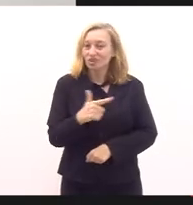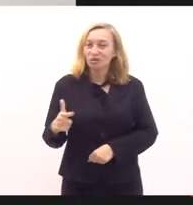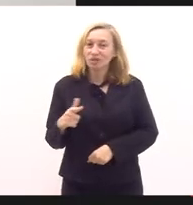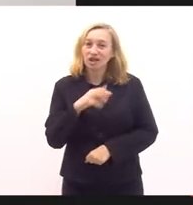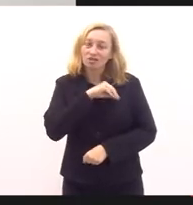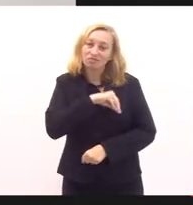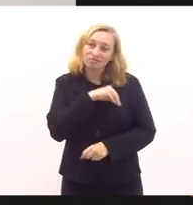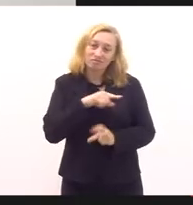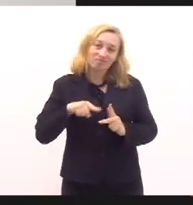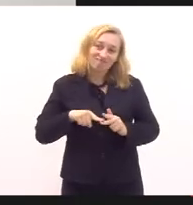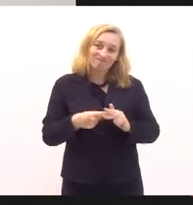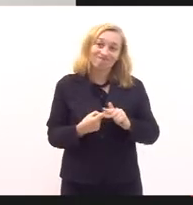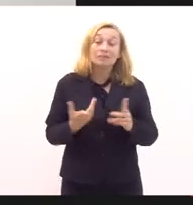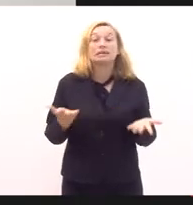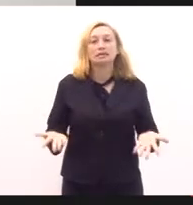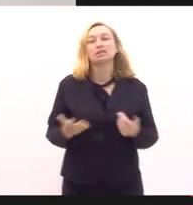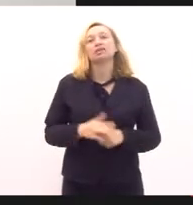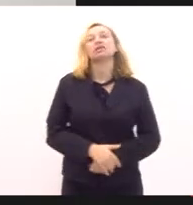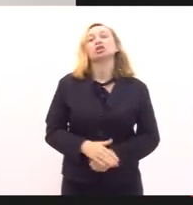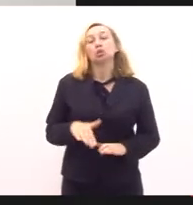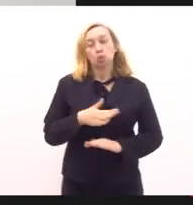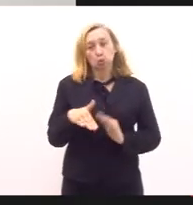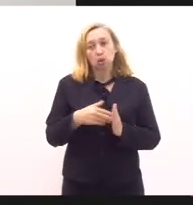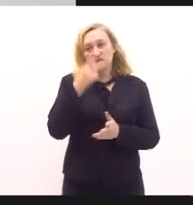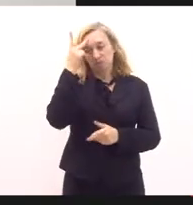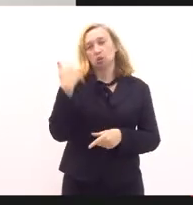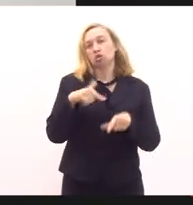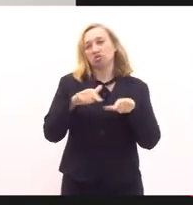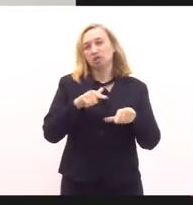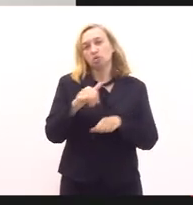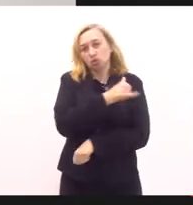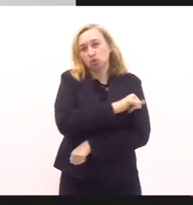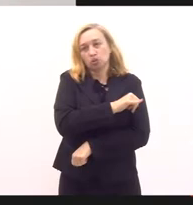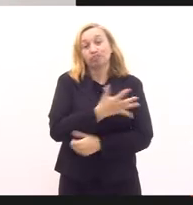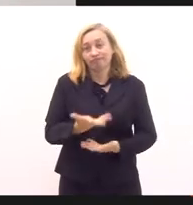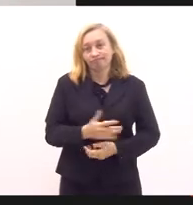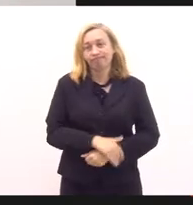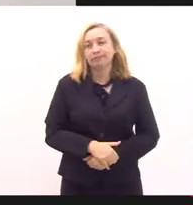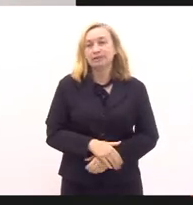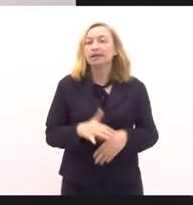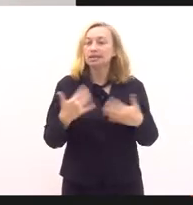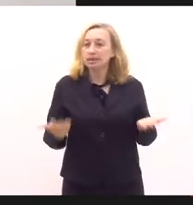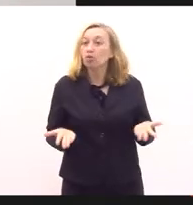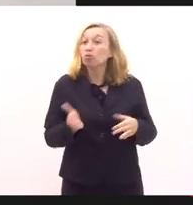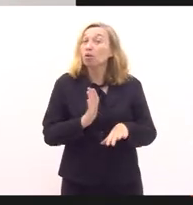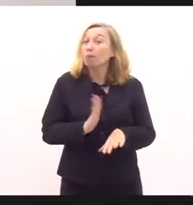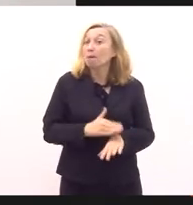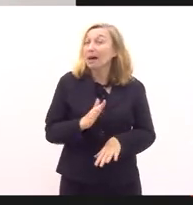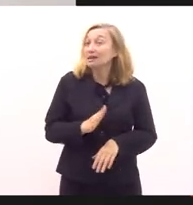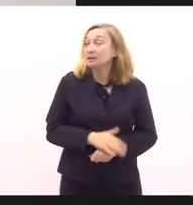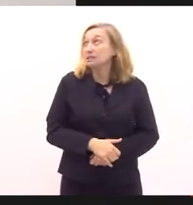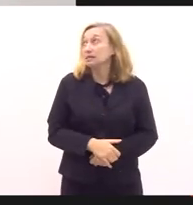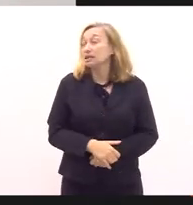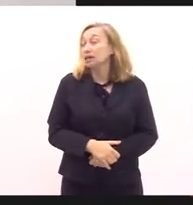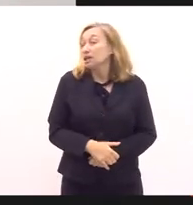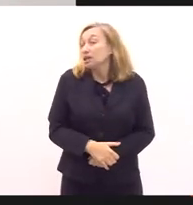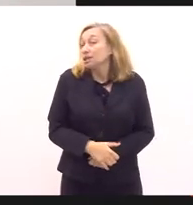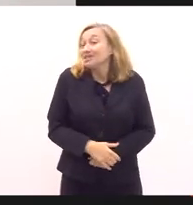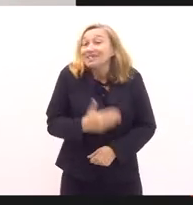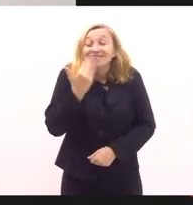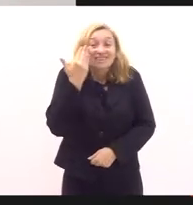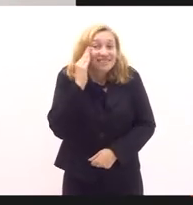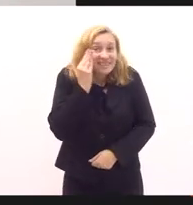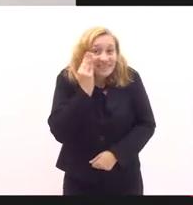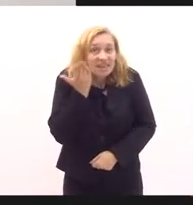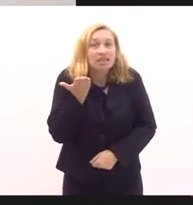reajuste salarial. Todos os trabalhadores do Rio. Então, por mais que a gente